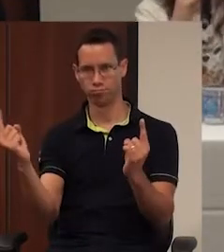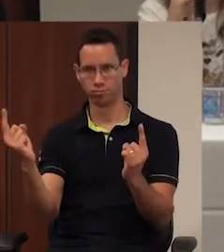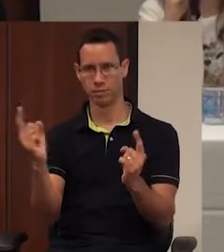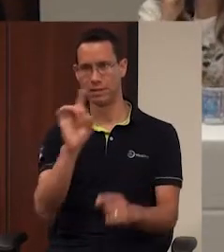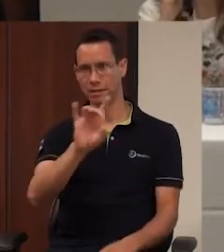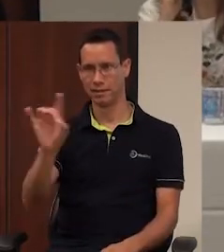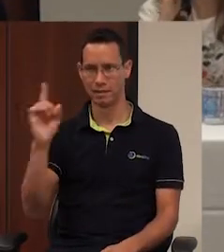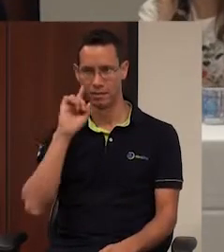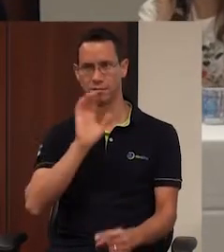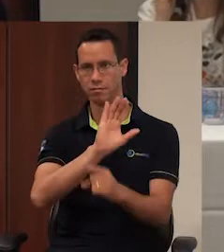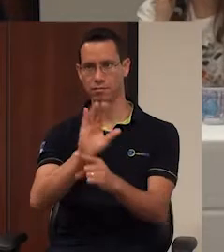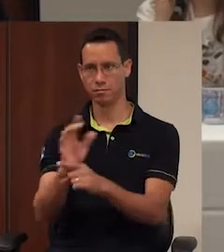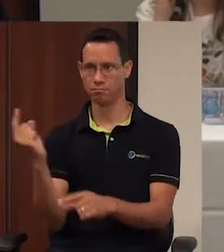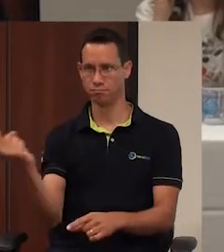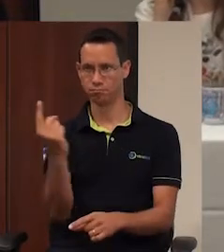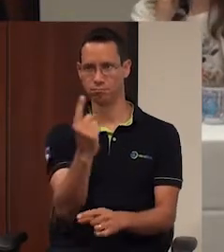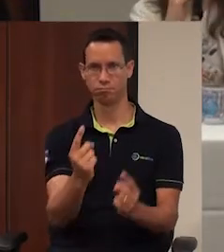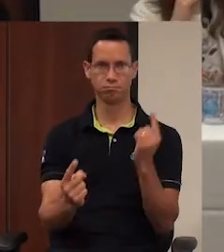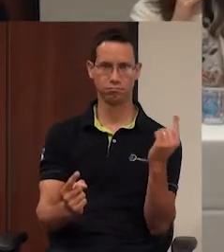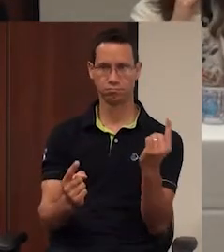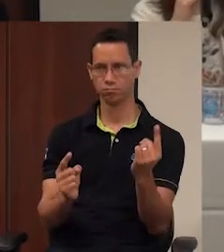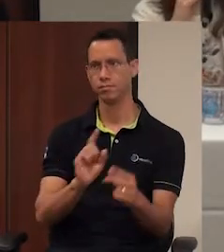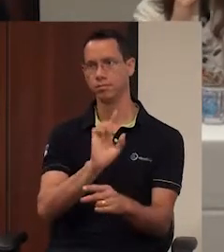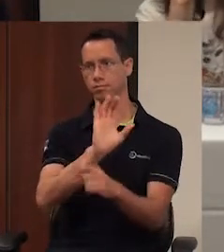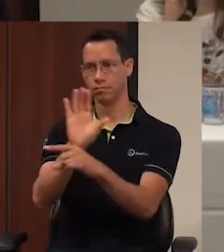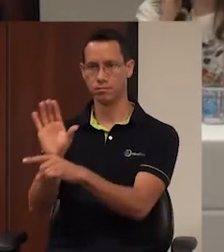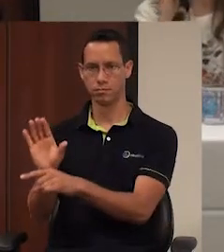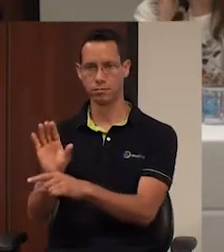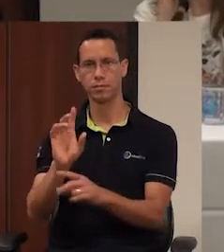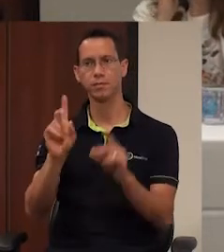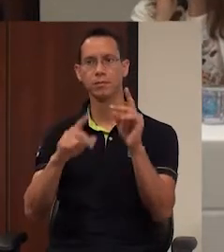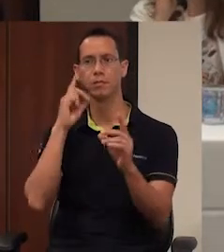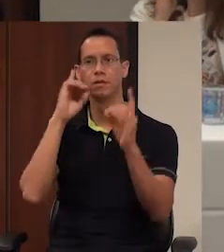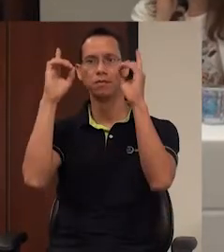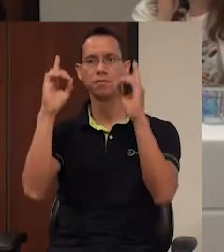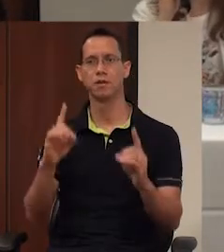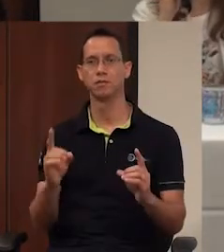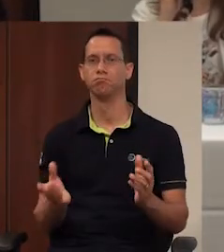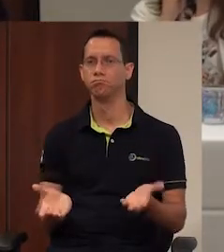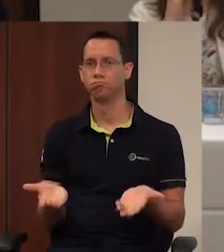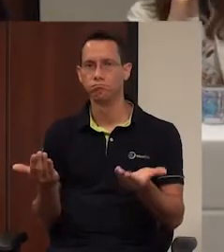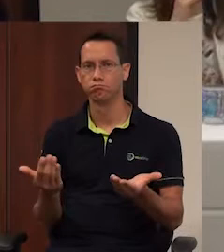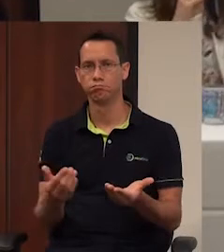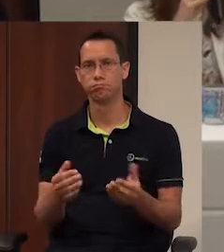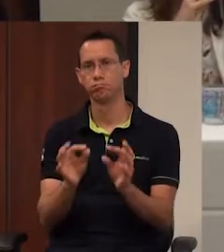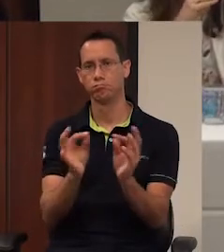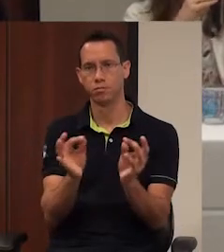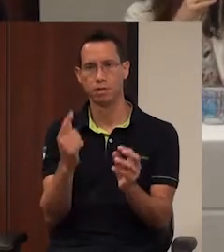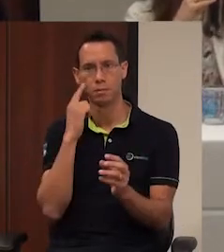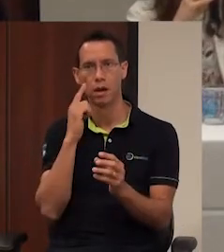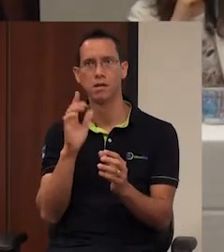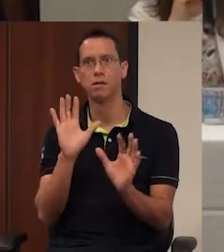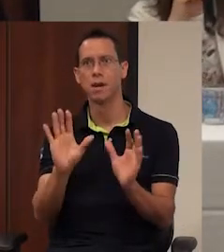cada pessoa. O público-alvo foram pessoas com deficiência leve, mas em situação de